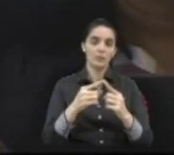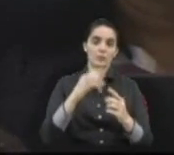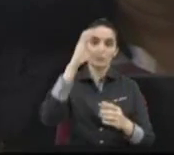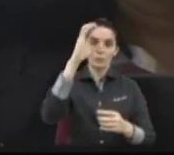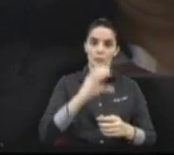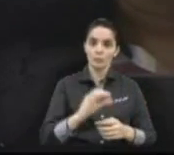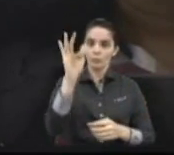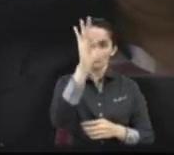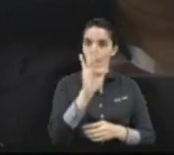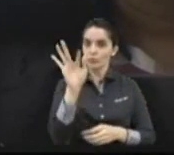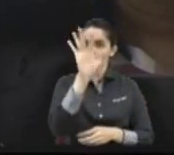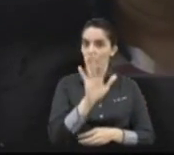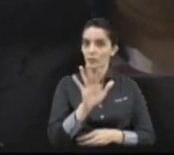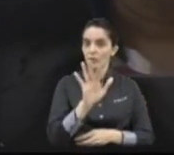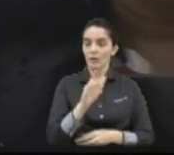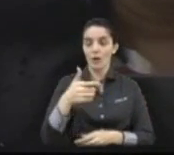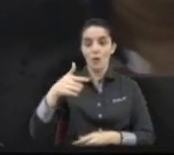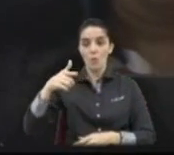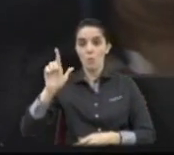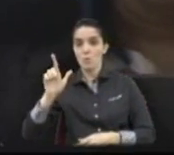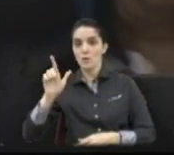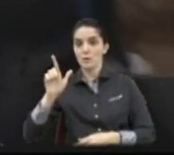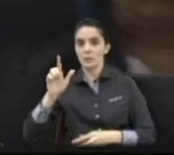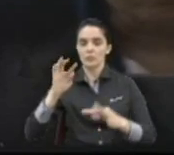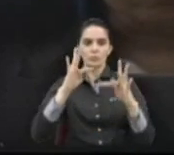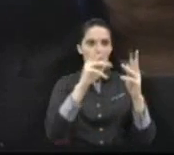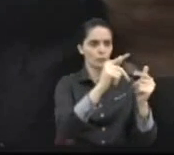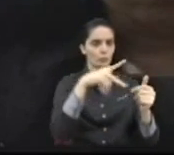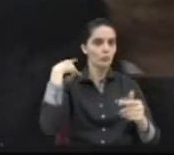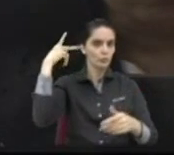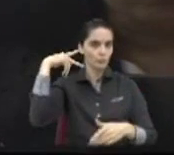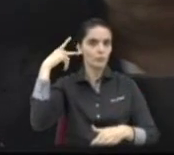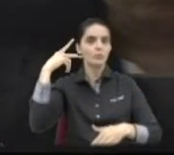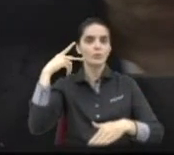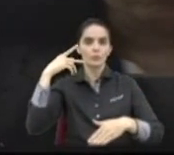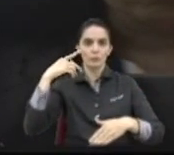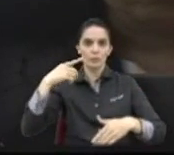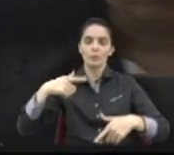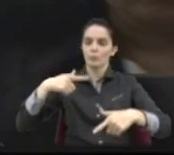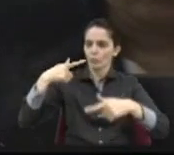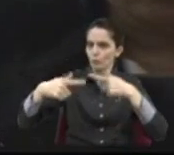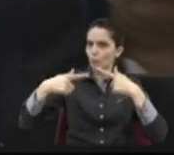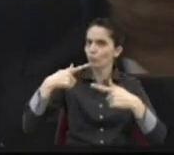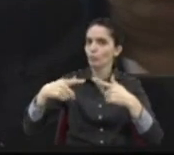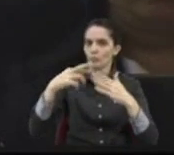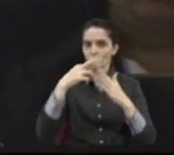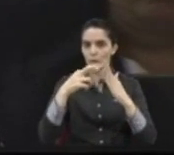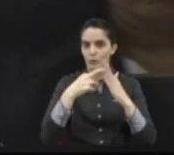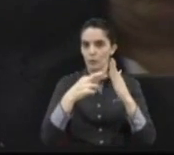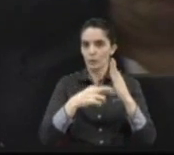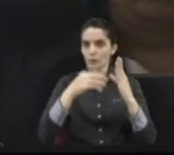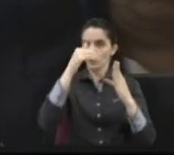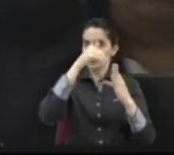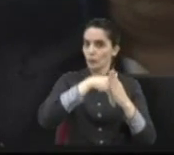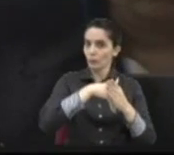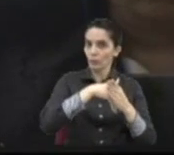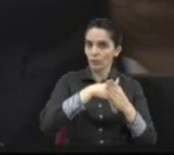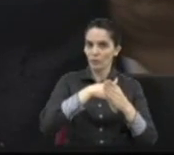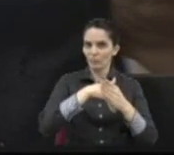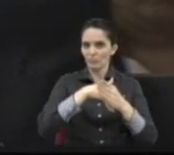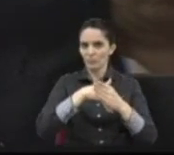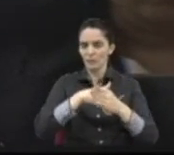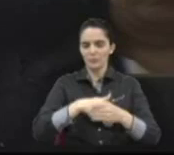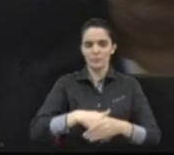nós, antes já discutimos que o nosso regimento interno até parece uma coxa de